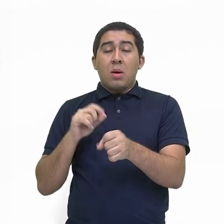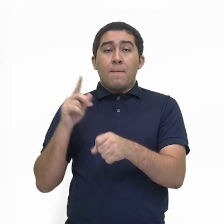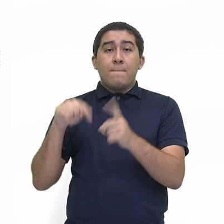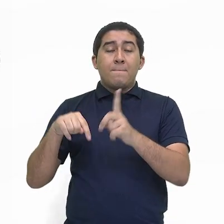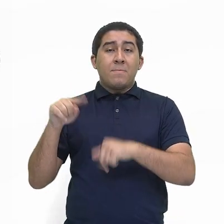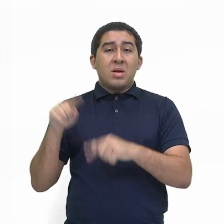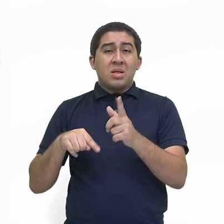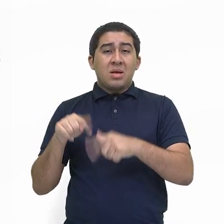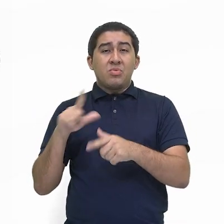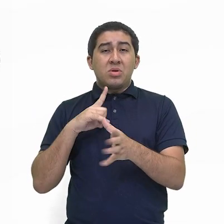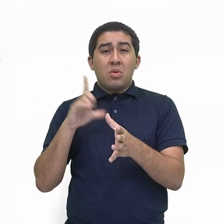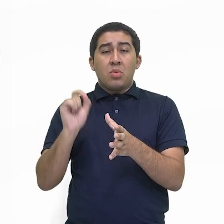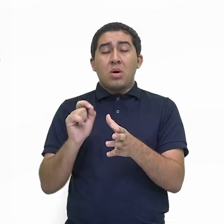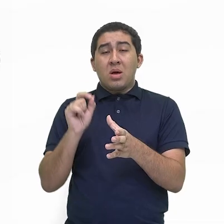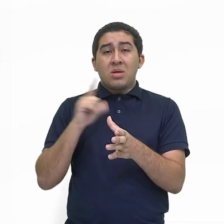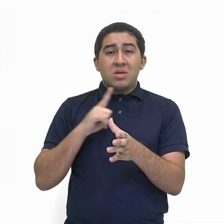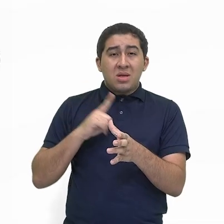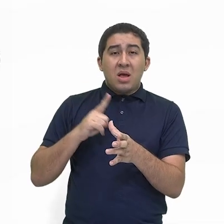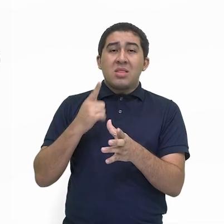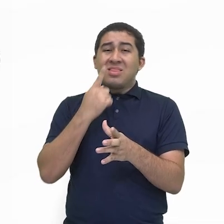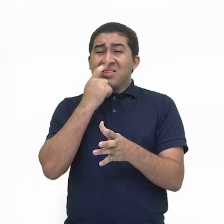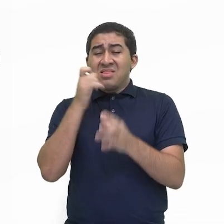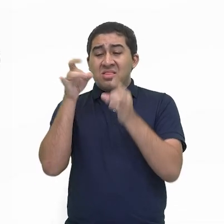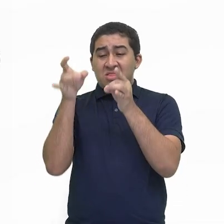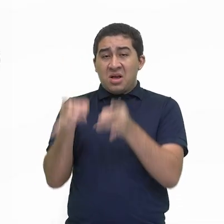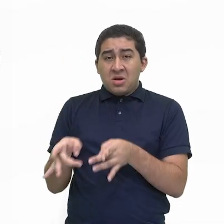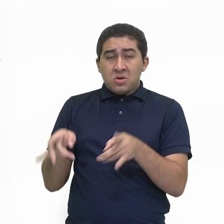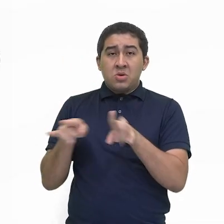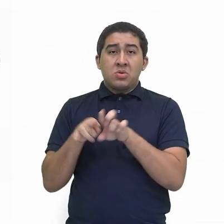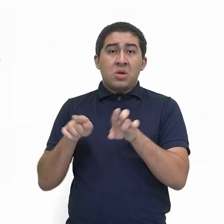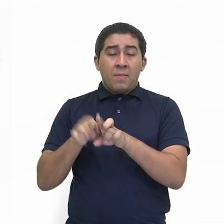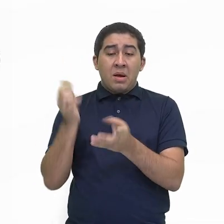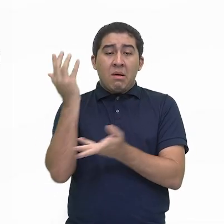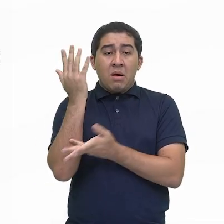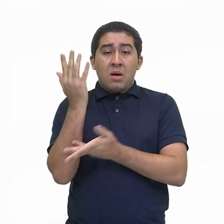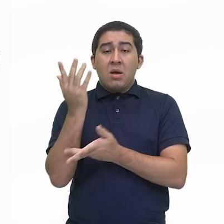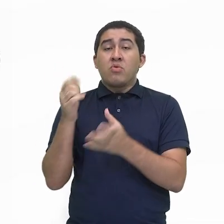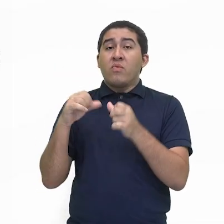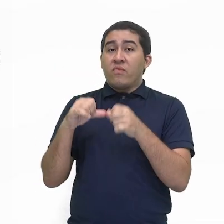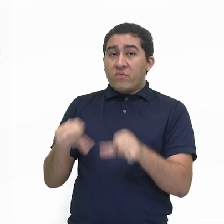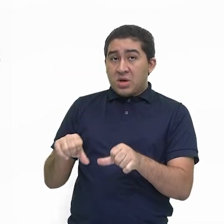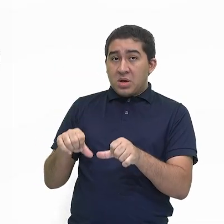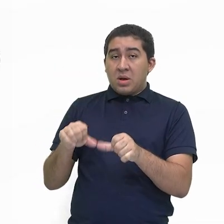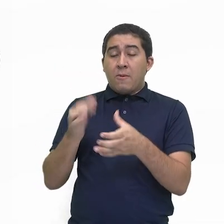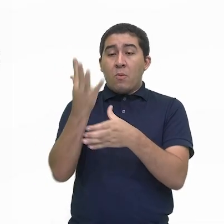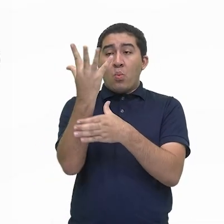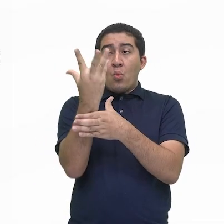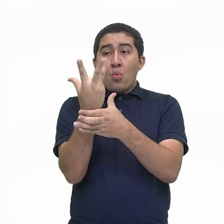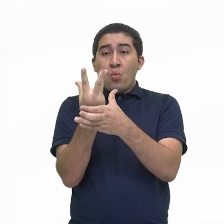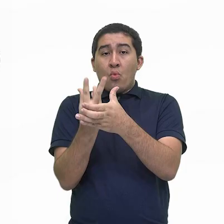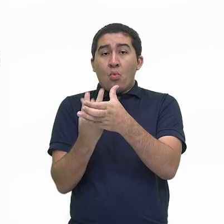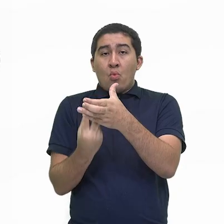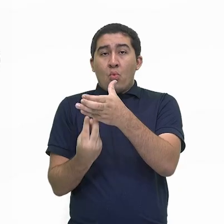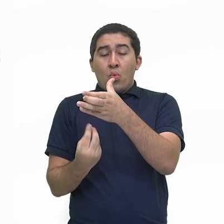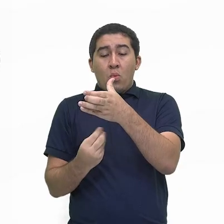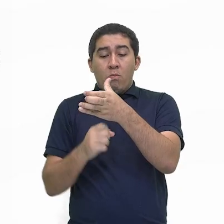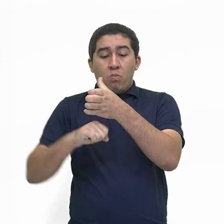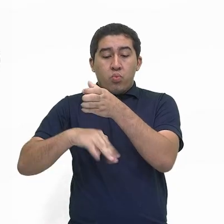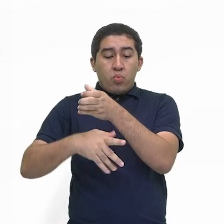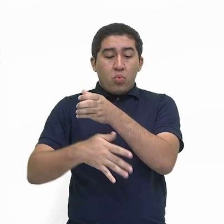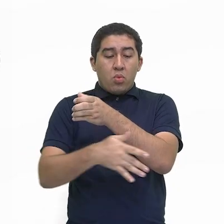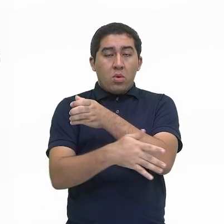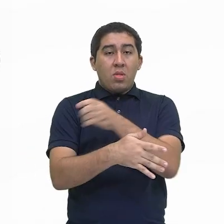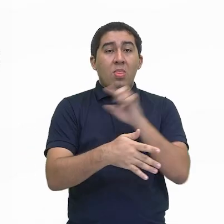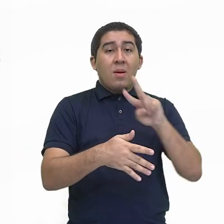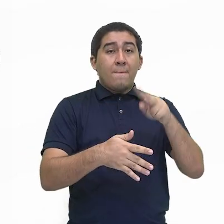como galhos, lixos grandes, assim, maiores, entre outros, né? Depois vem a adução. A adução,